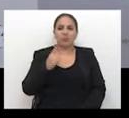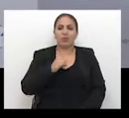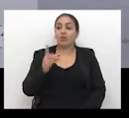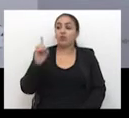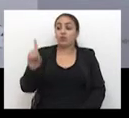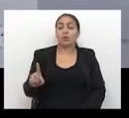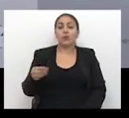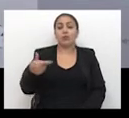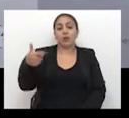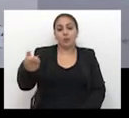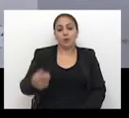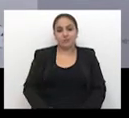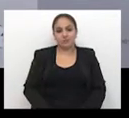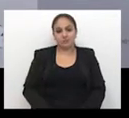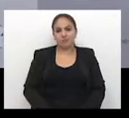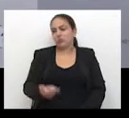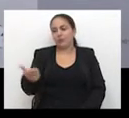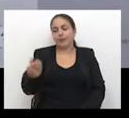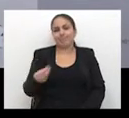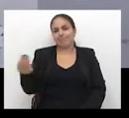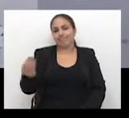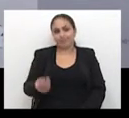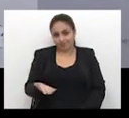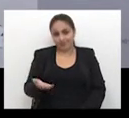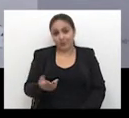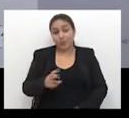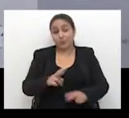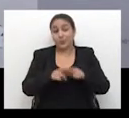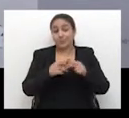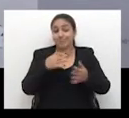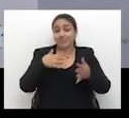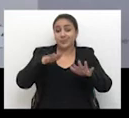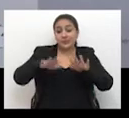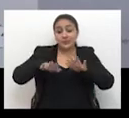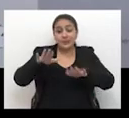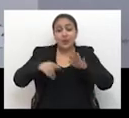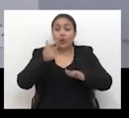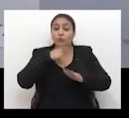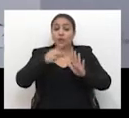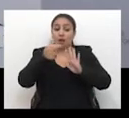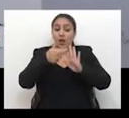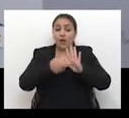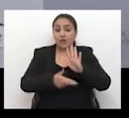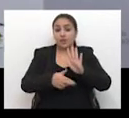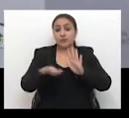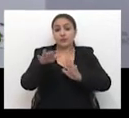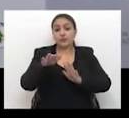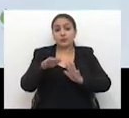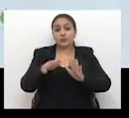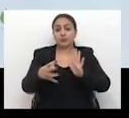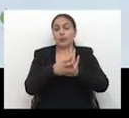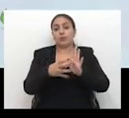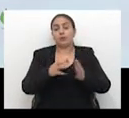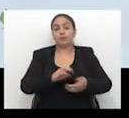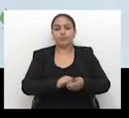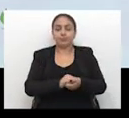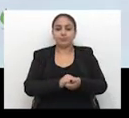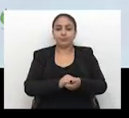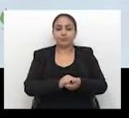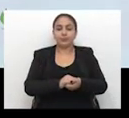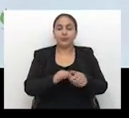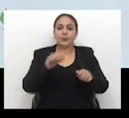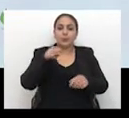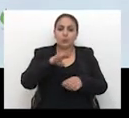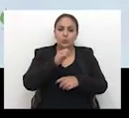pode ter o direito a portar arma de fogo então acho que você não vai ter então é muito subjetiva a gente tem que criar critérios objetivos para isso além da moção